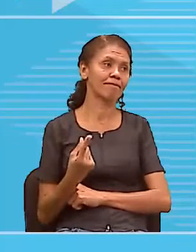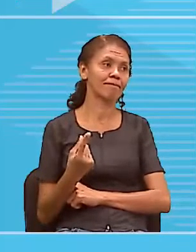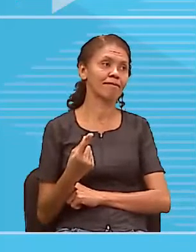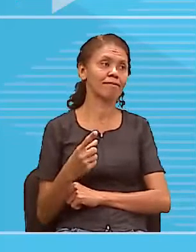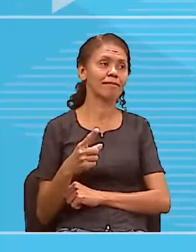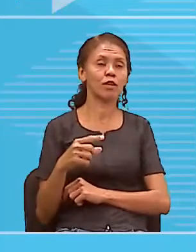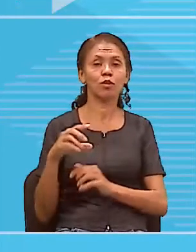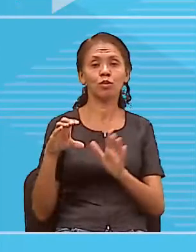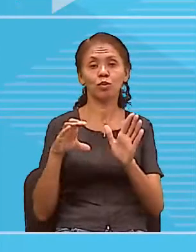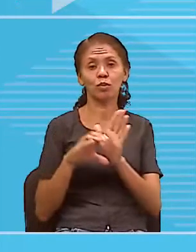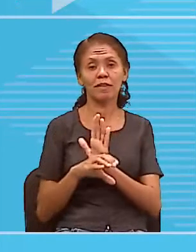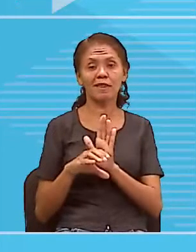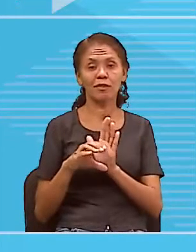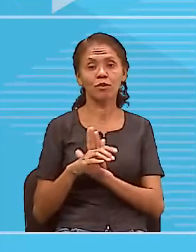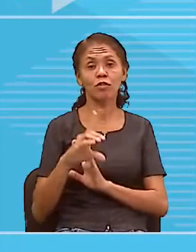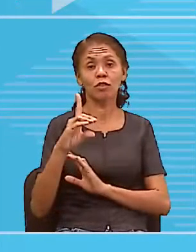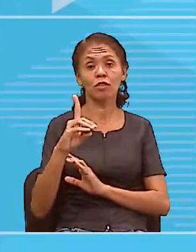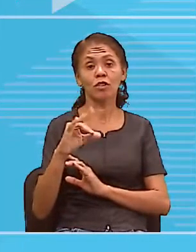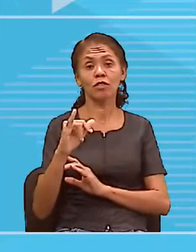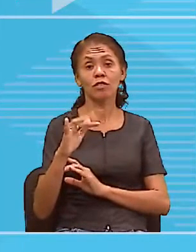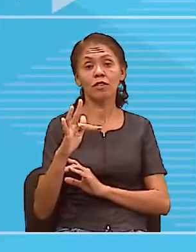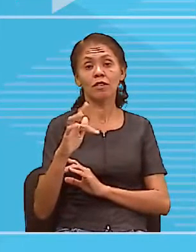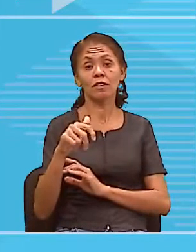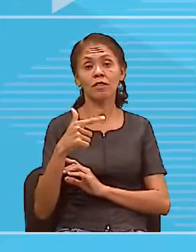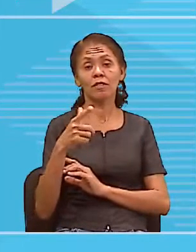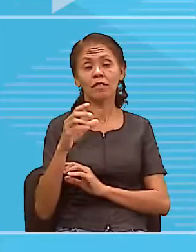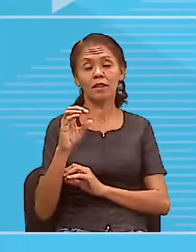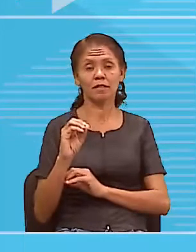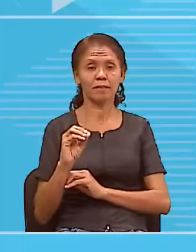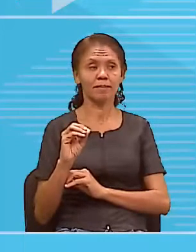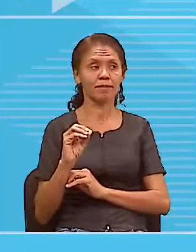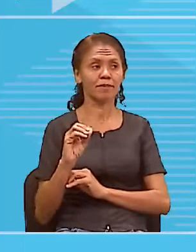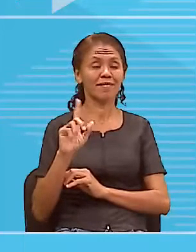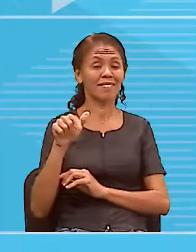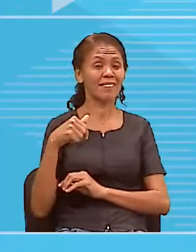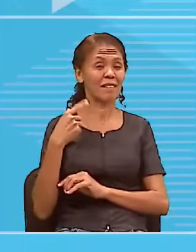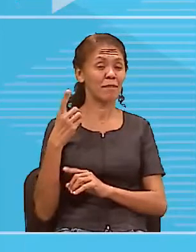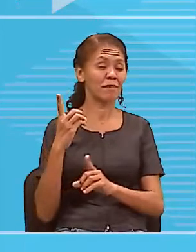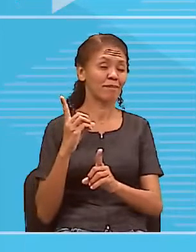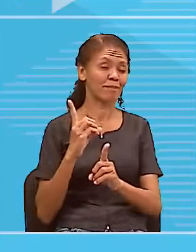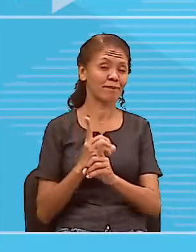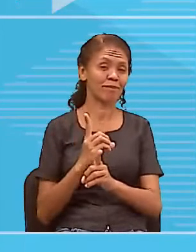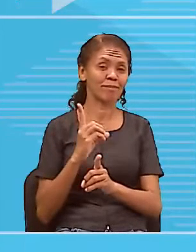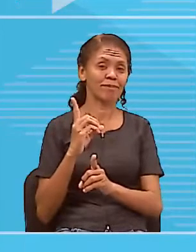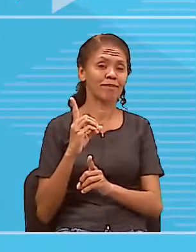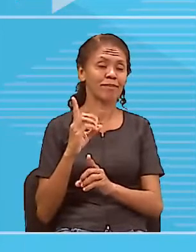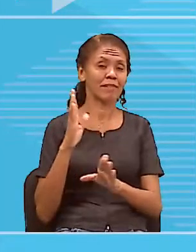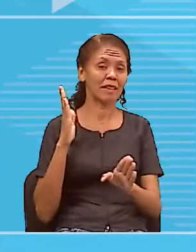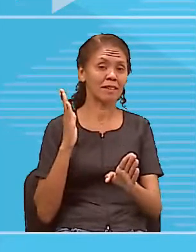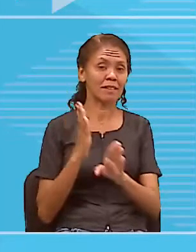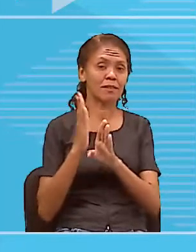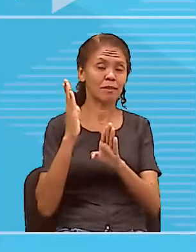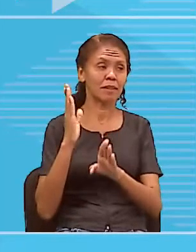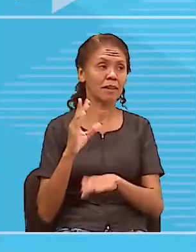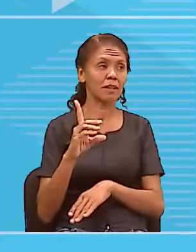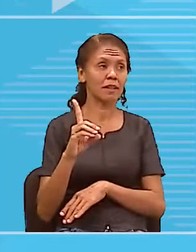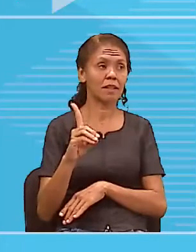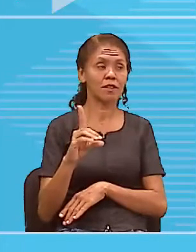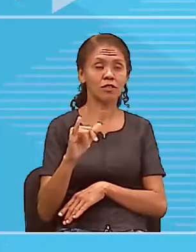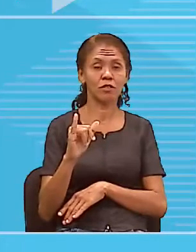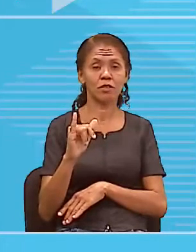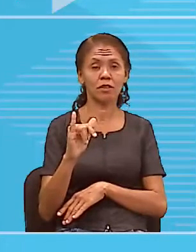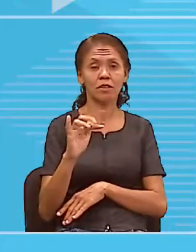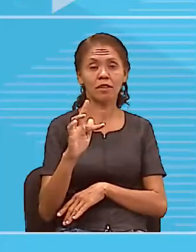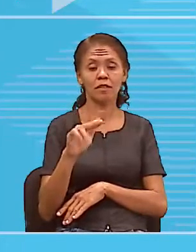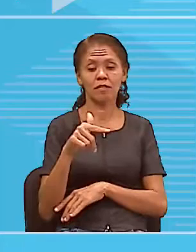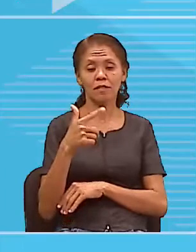da difração após a descoberta da difração a gente conseguiu